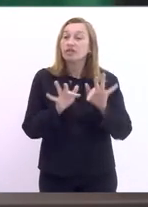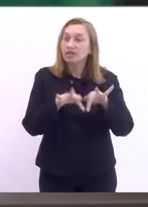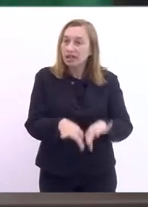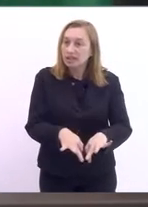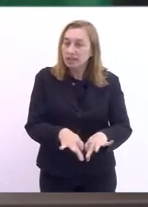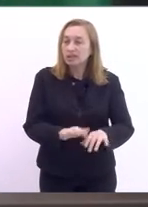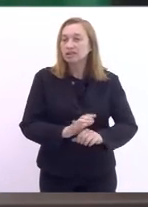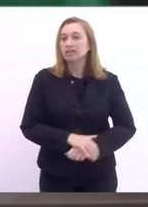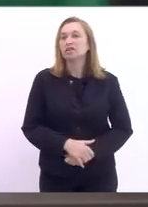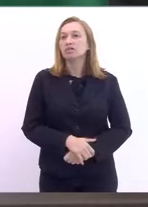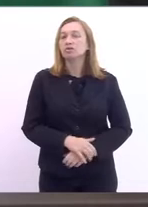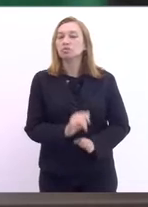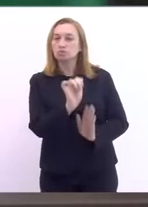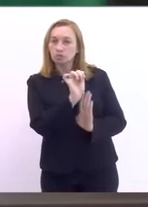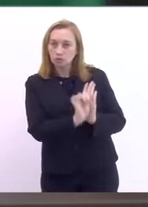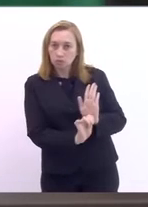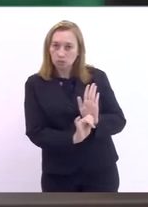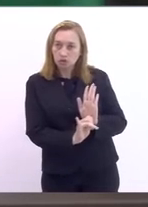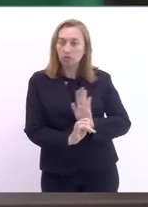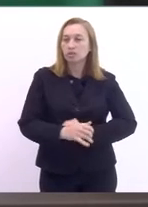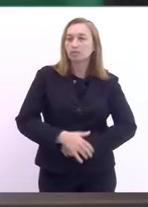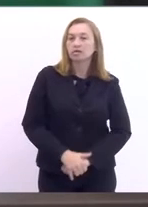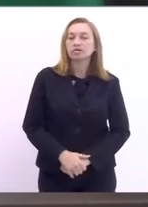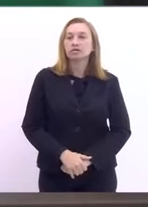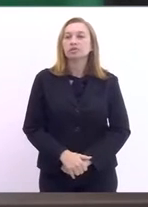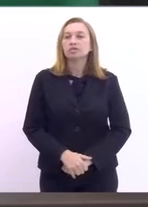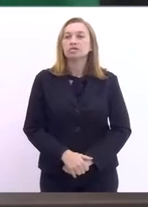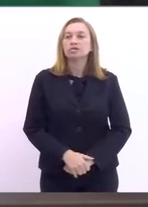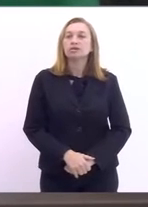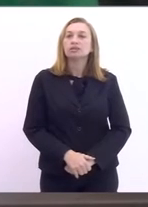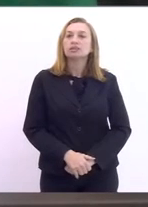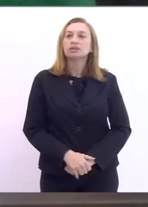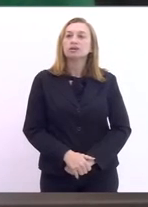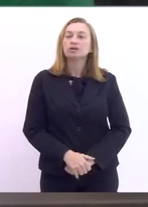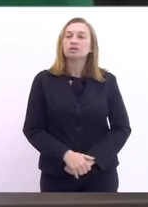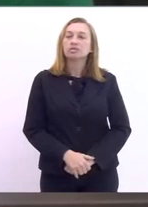do relator, que foi